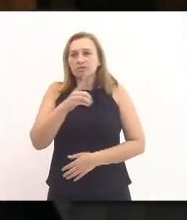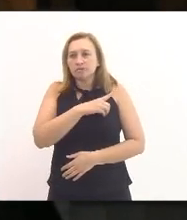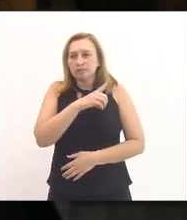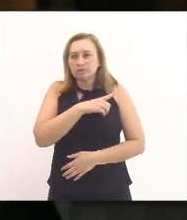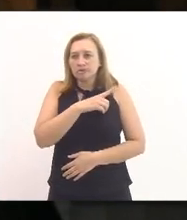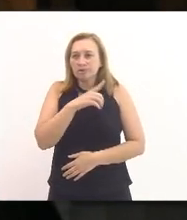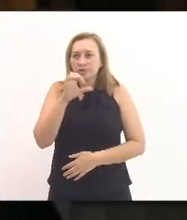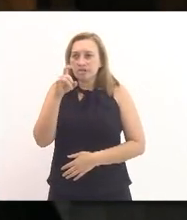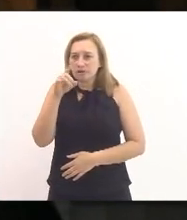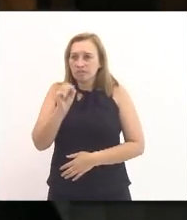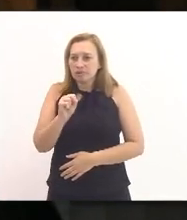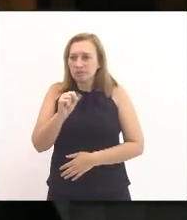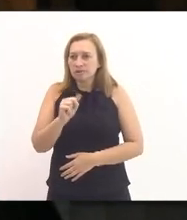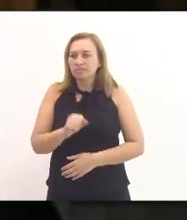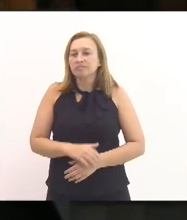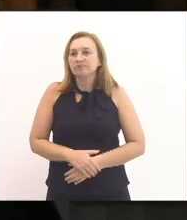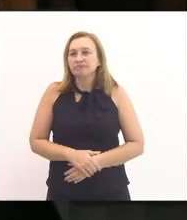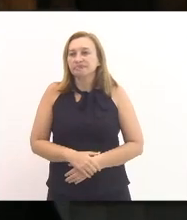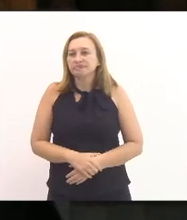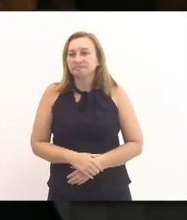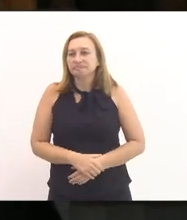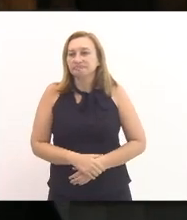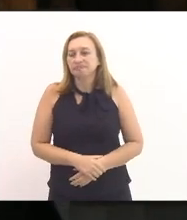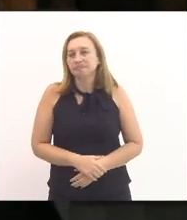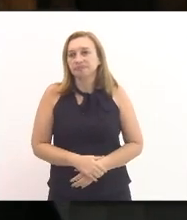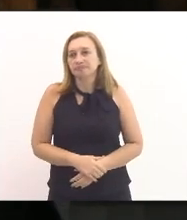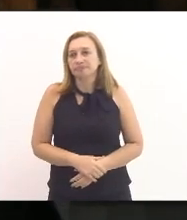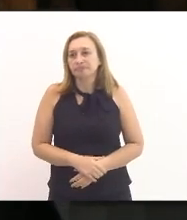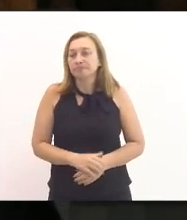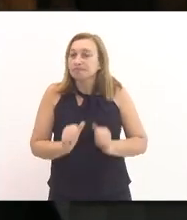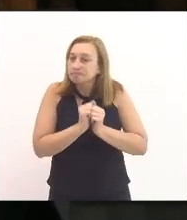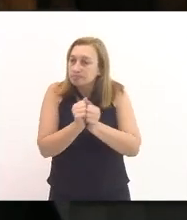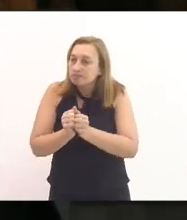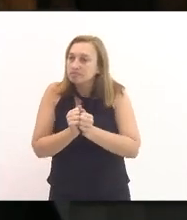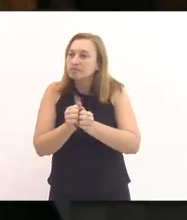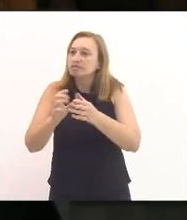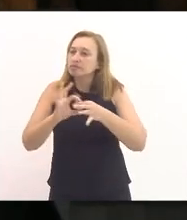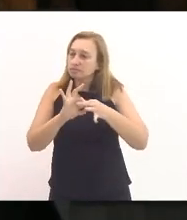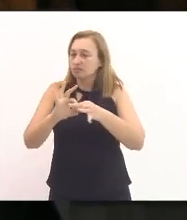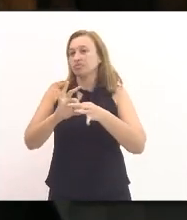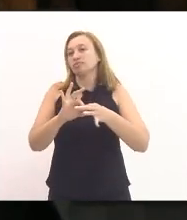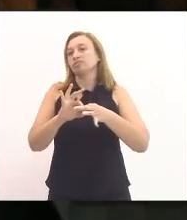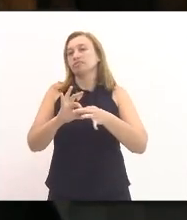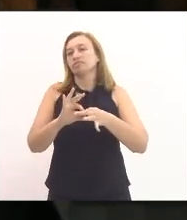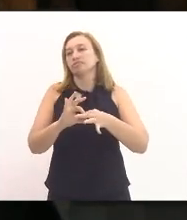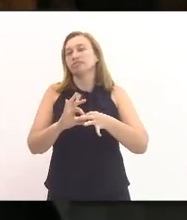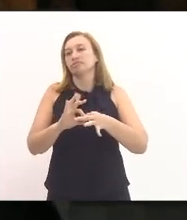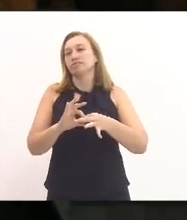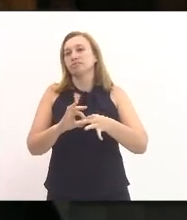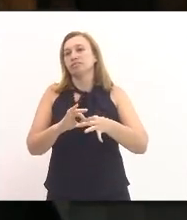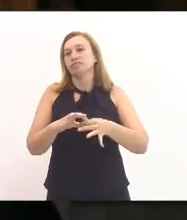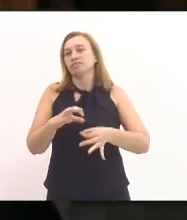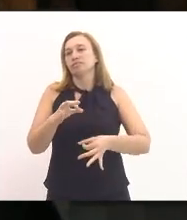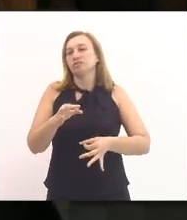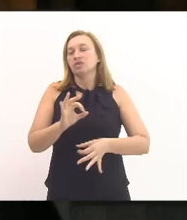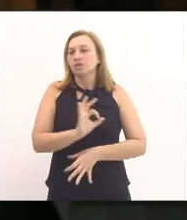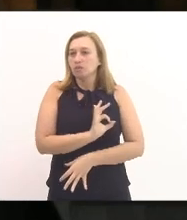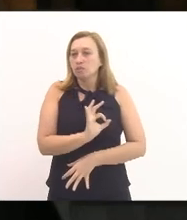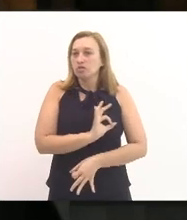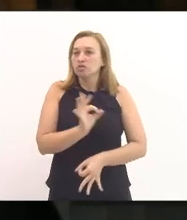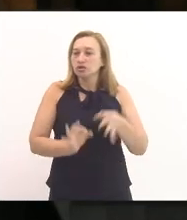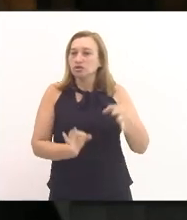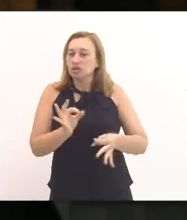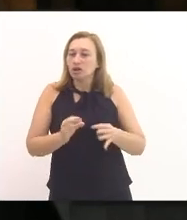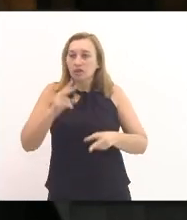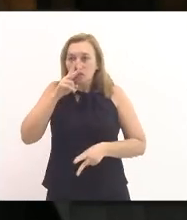Carlos Augustus que nos congregamos menos uns Ramos é em prol de uma polícia judiciária forte